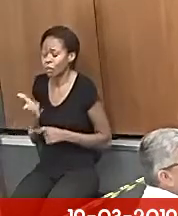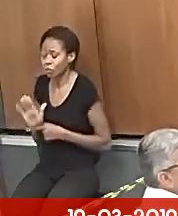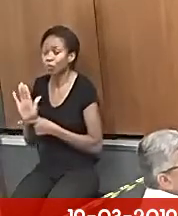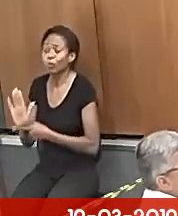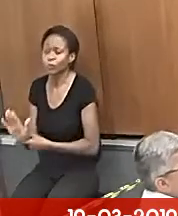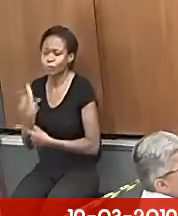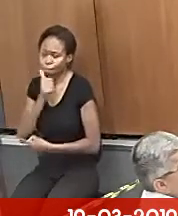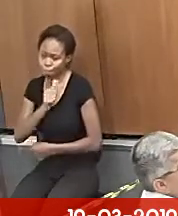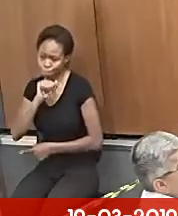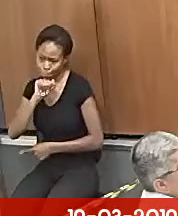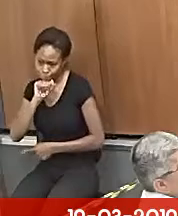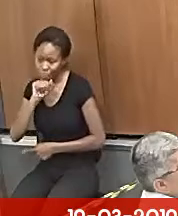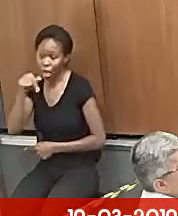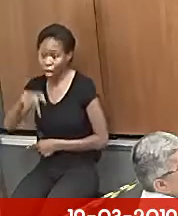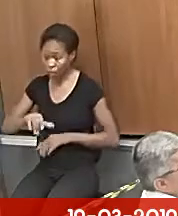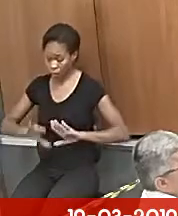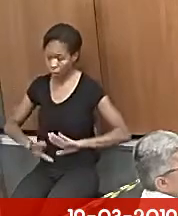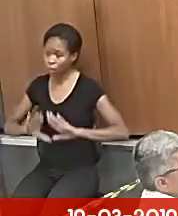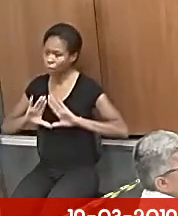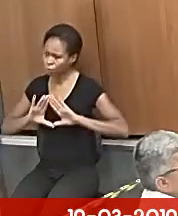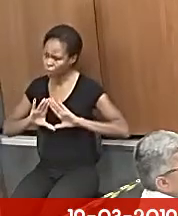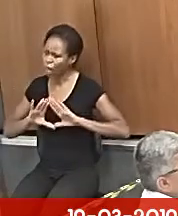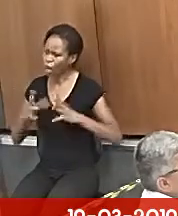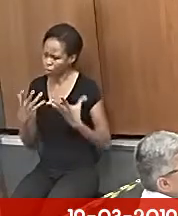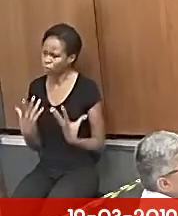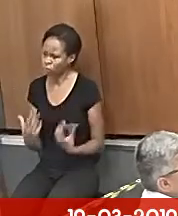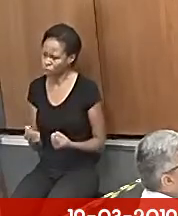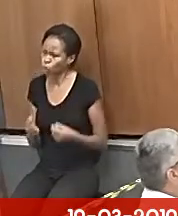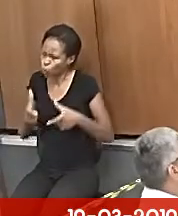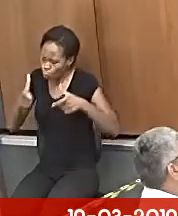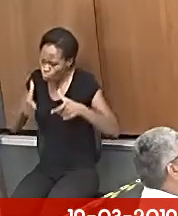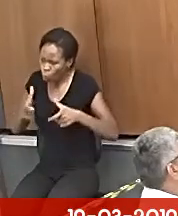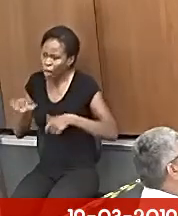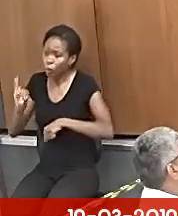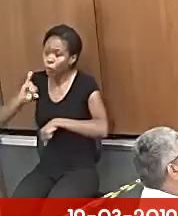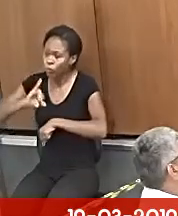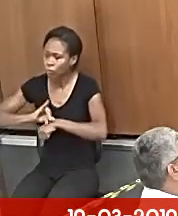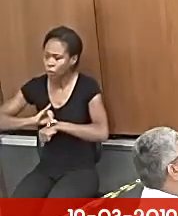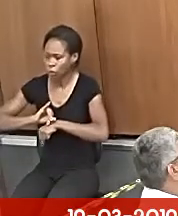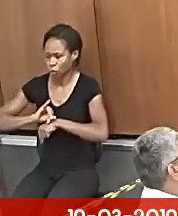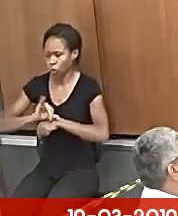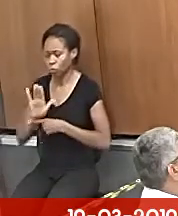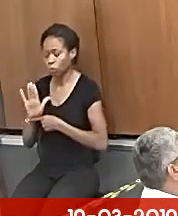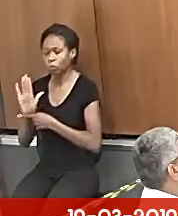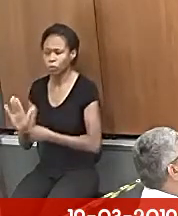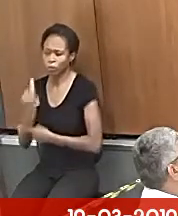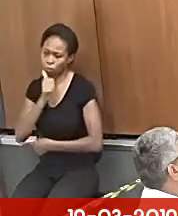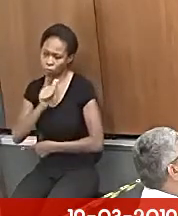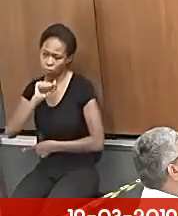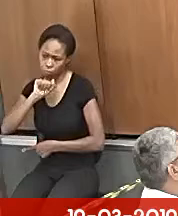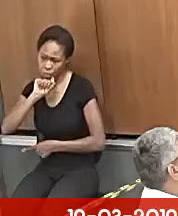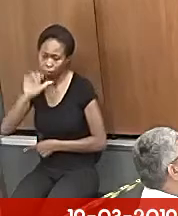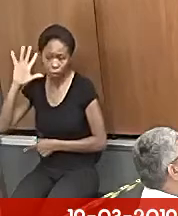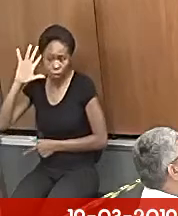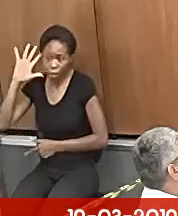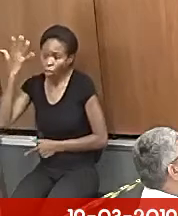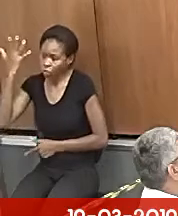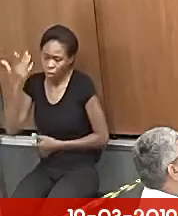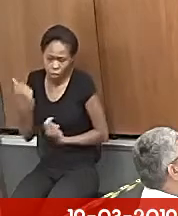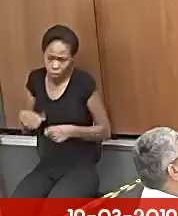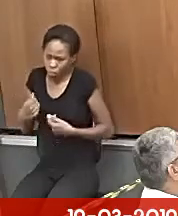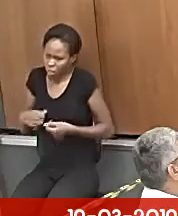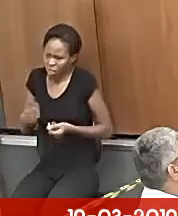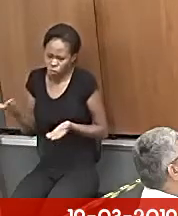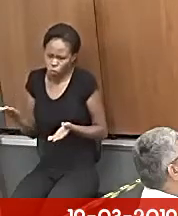naquele momento e dizer qual é o problema e esse centro tomaria as providências que às vezes precisava nem de um processo na